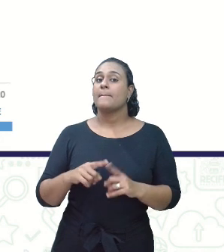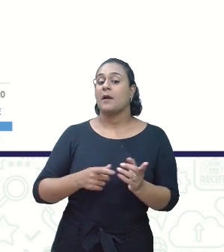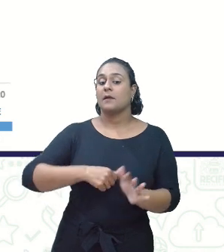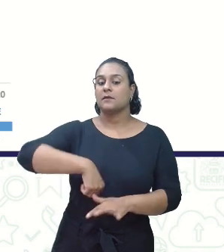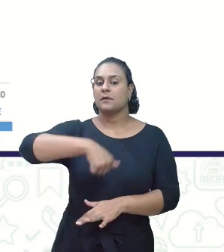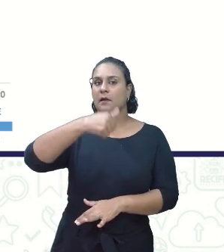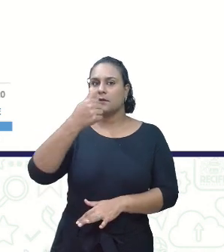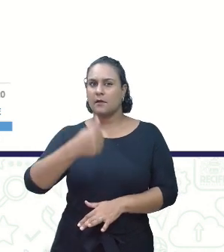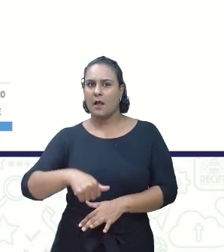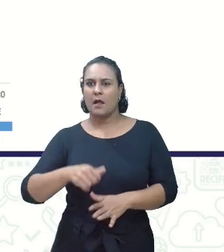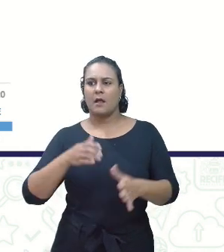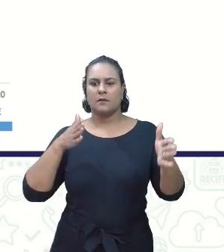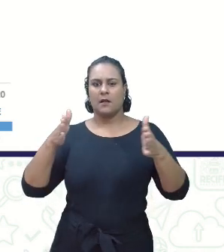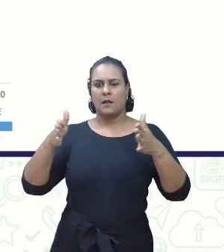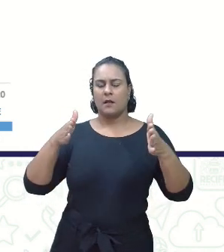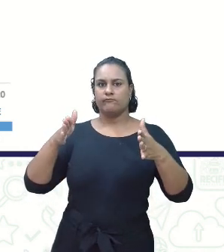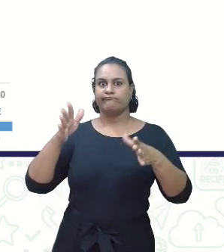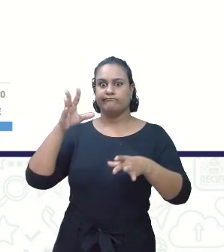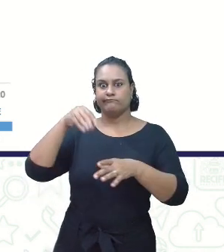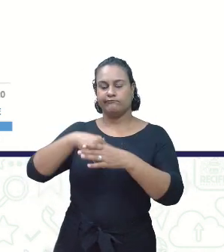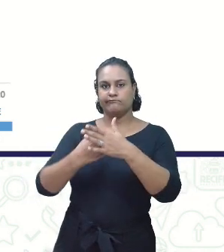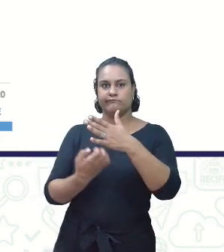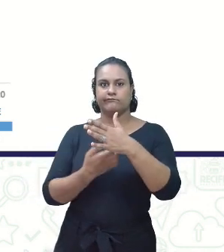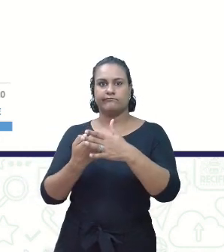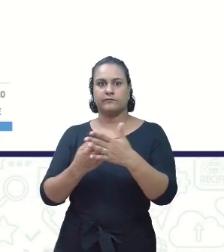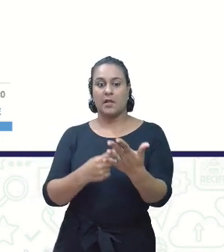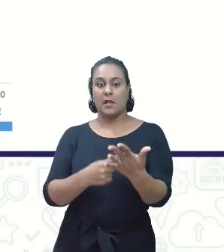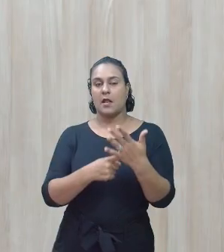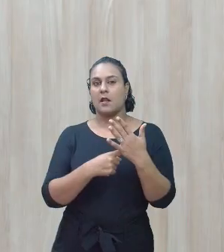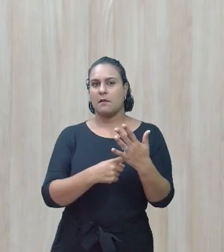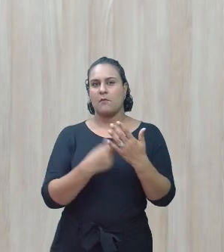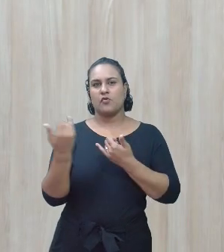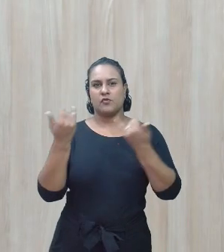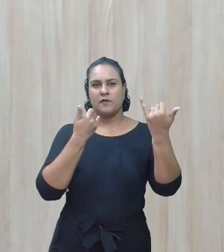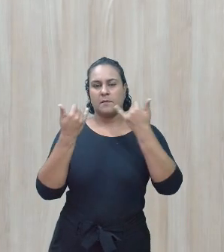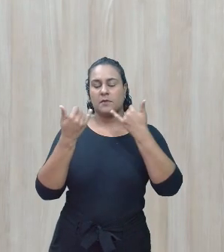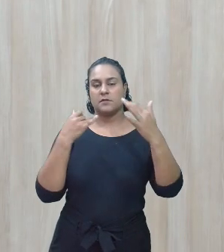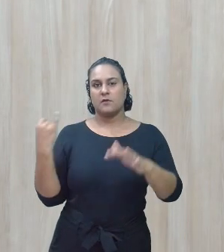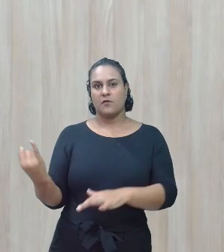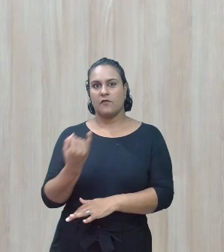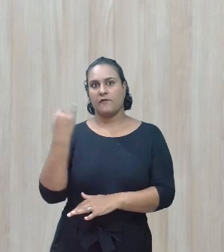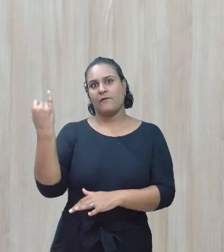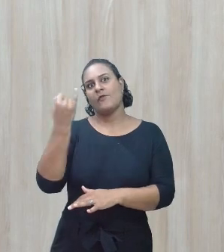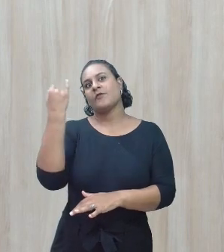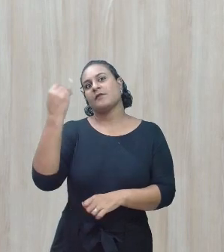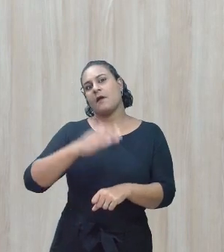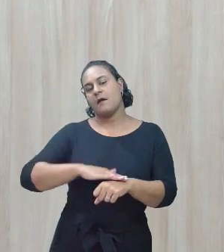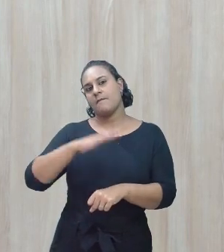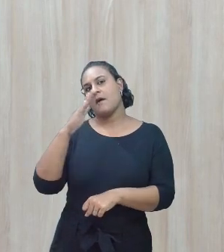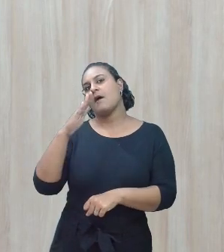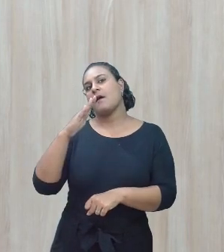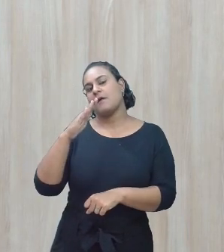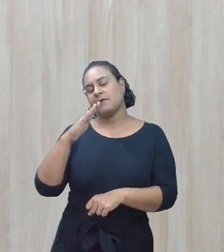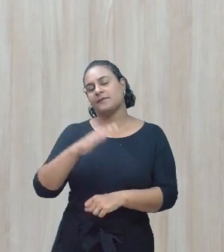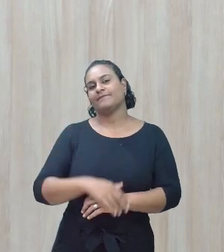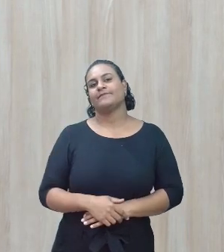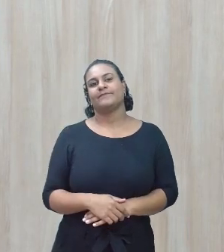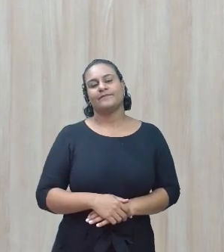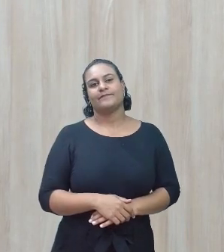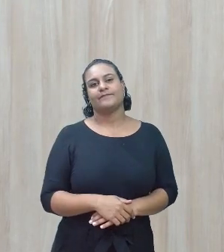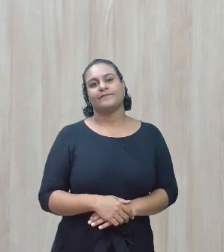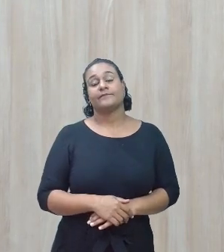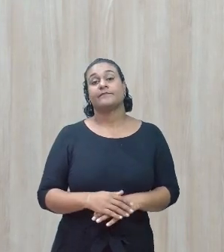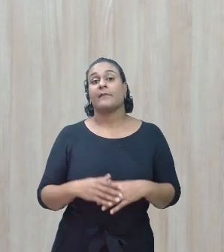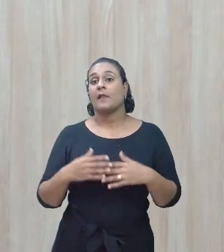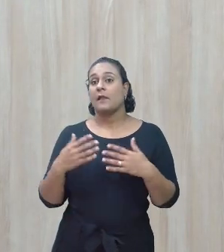é feita ali naquela empresa, ele destaca as informações que são mais importantes, que são mais relevantes para ele.